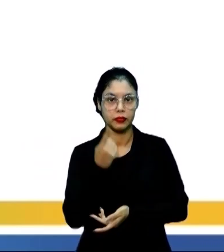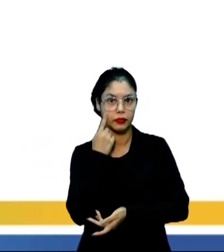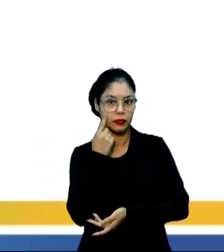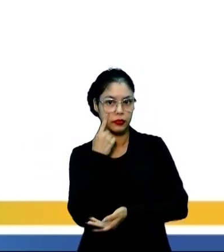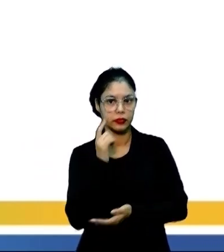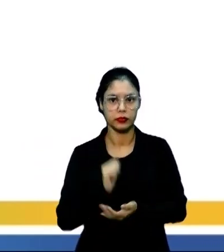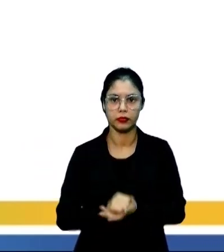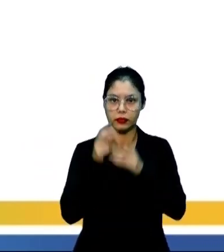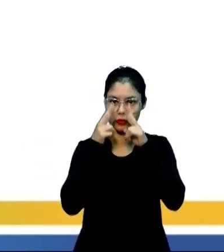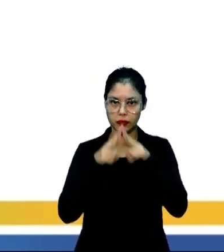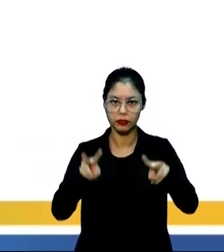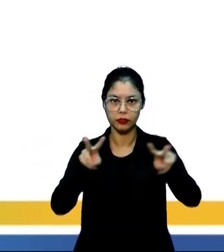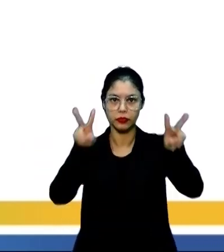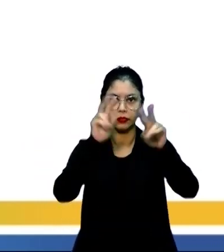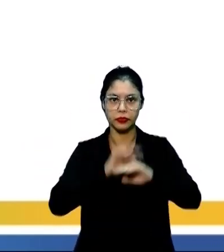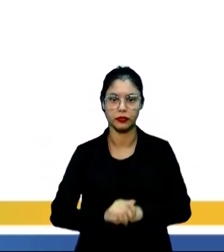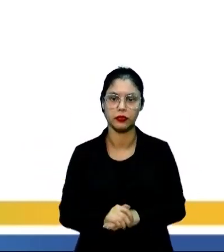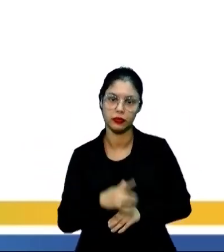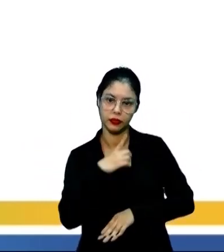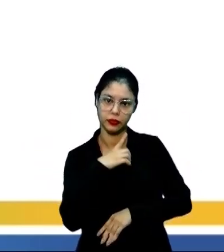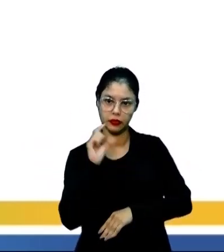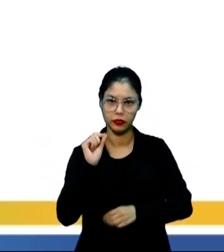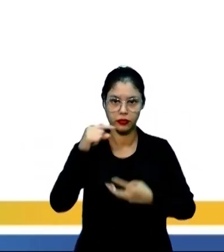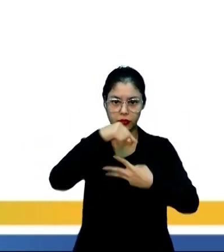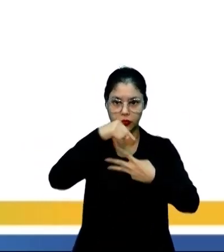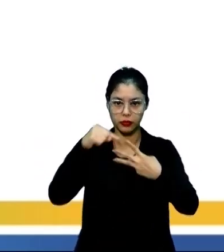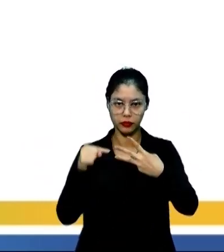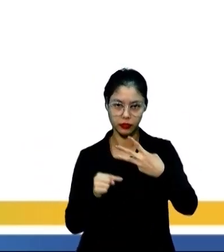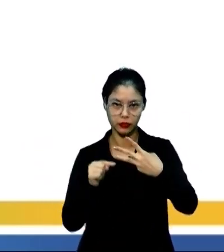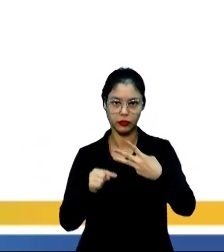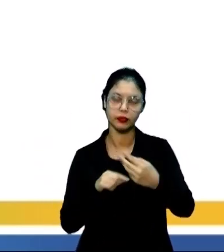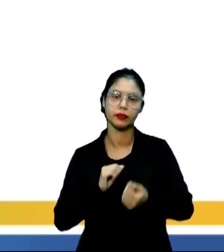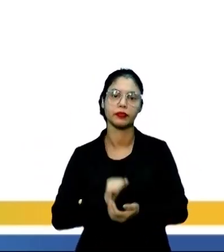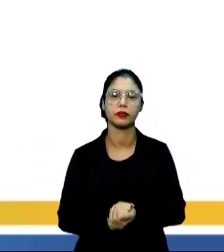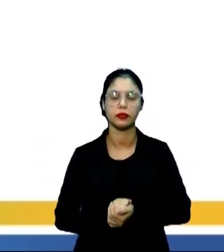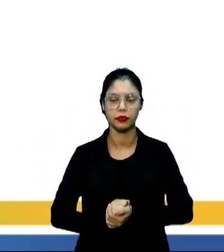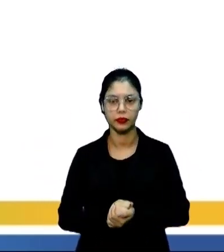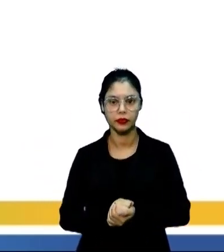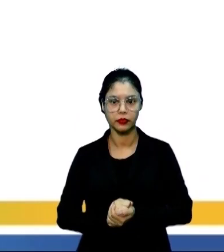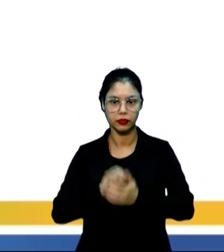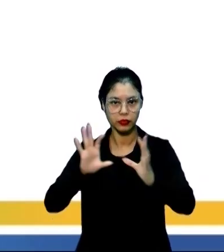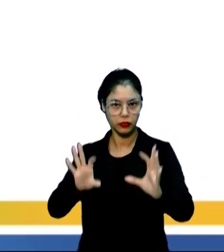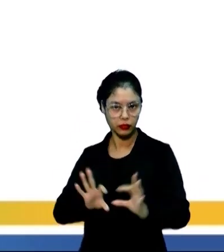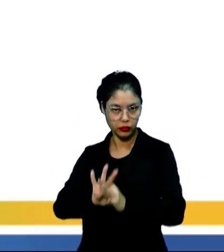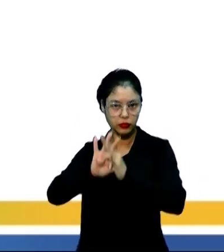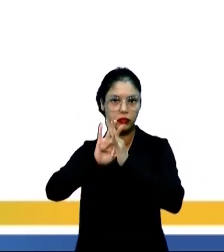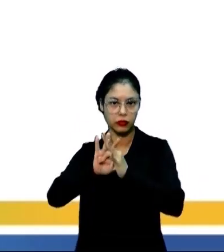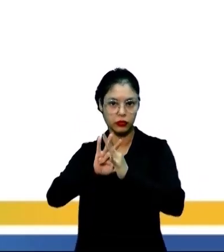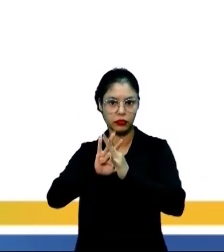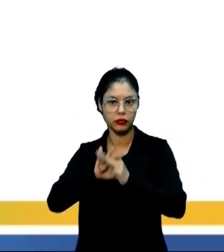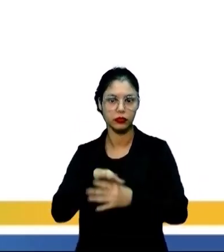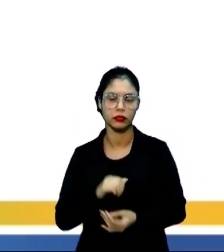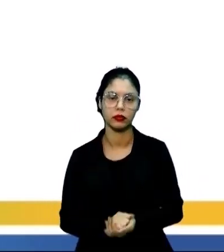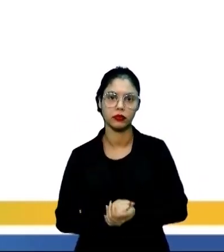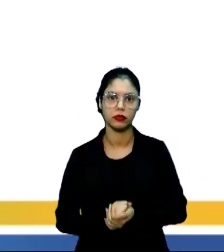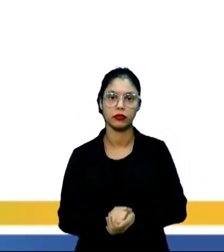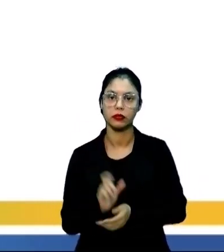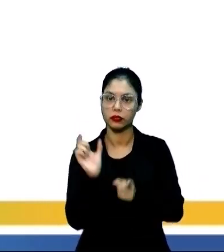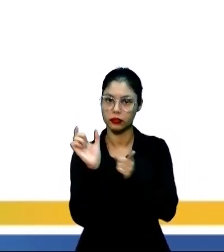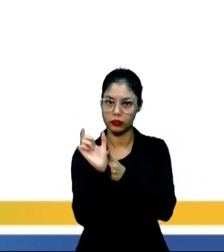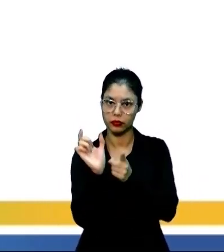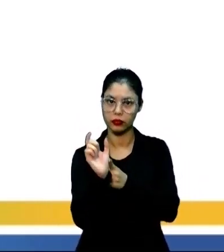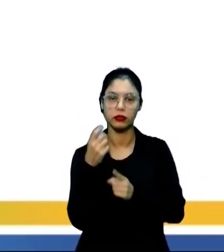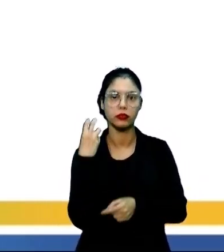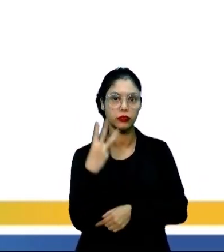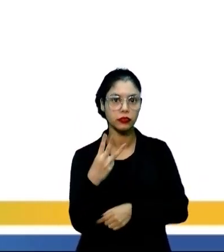aí visualizando, Nós temos 3 círculos que eles estão interligados e são 3